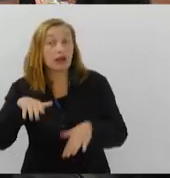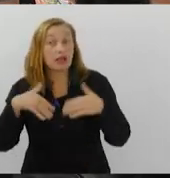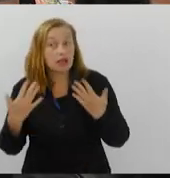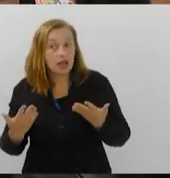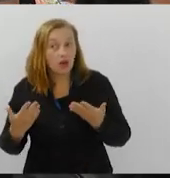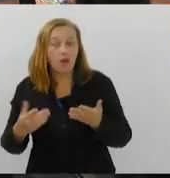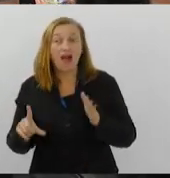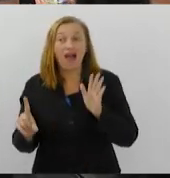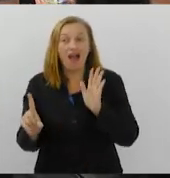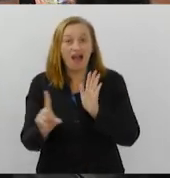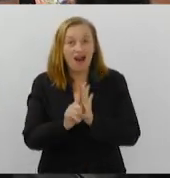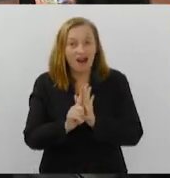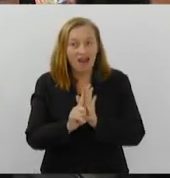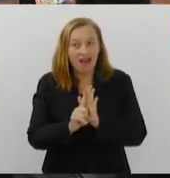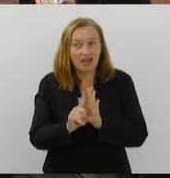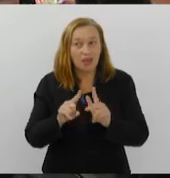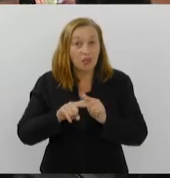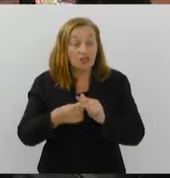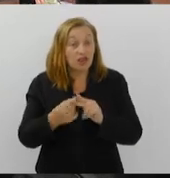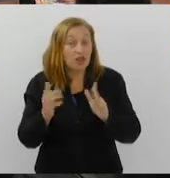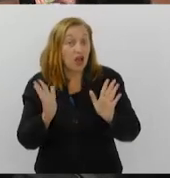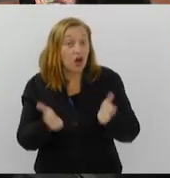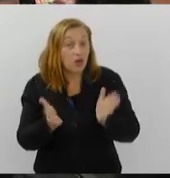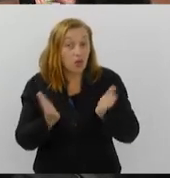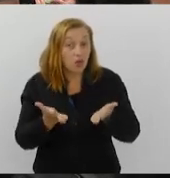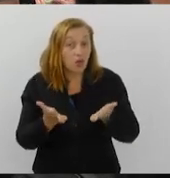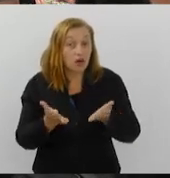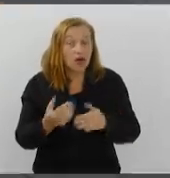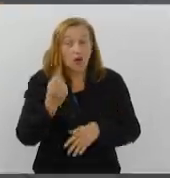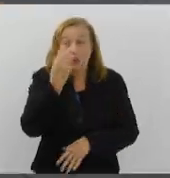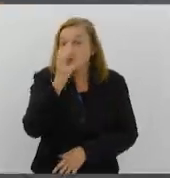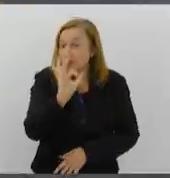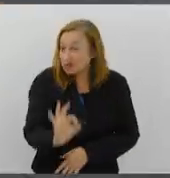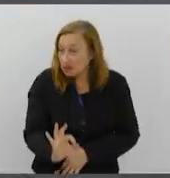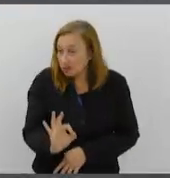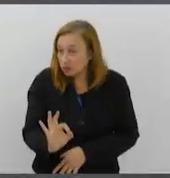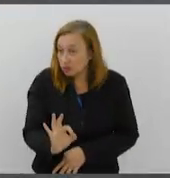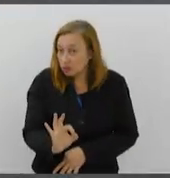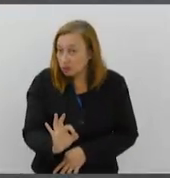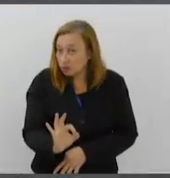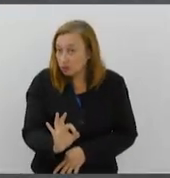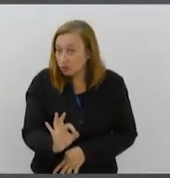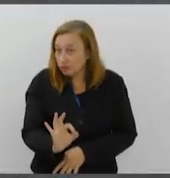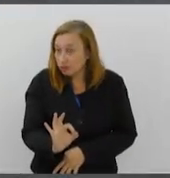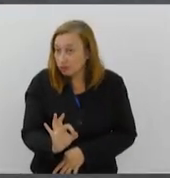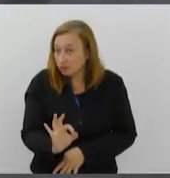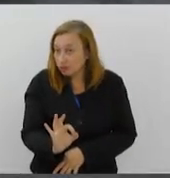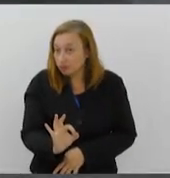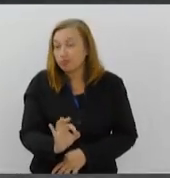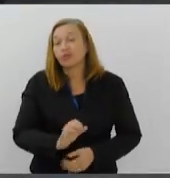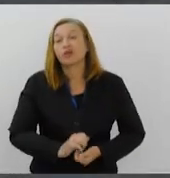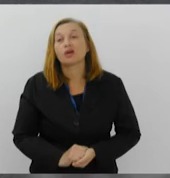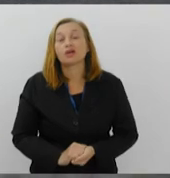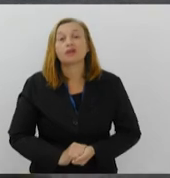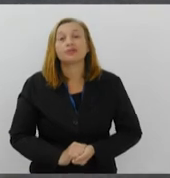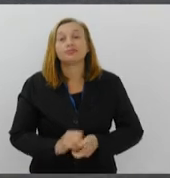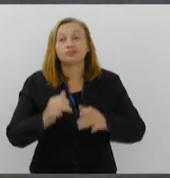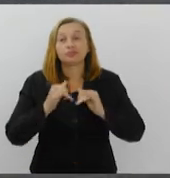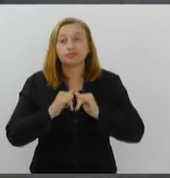lei original, que a gente está modificando, dava 1% para, de toda a publicidade